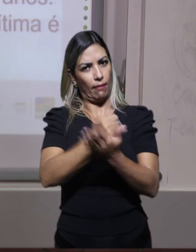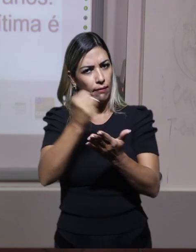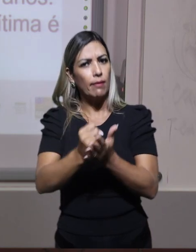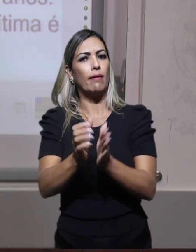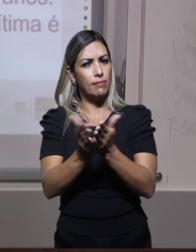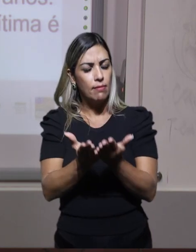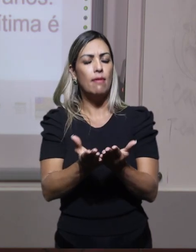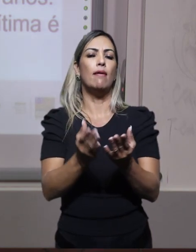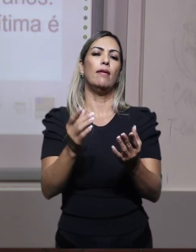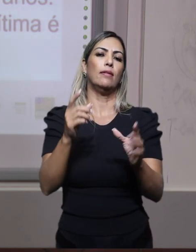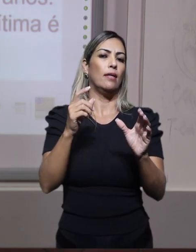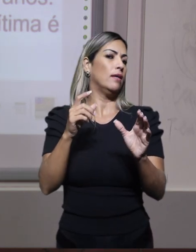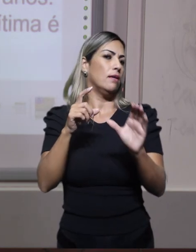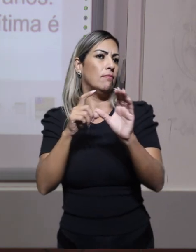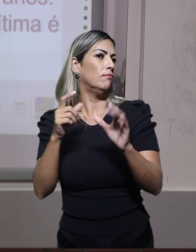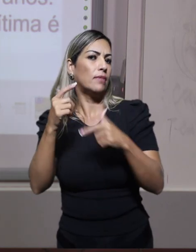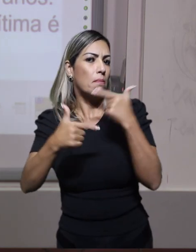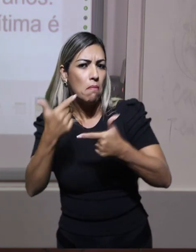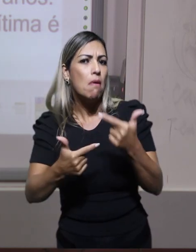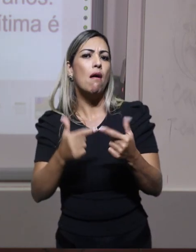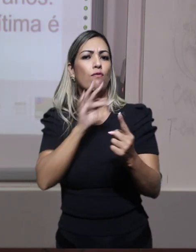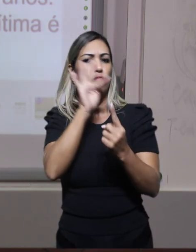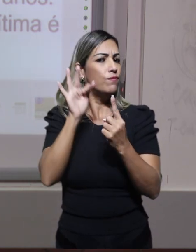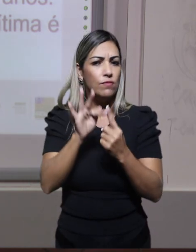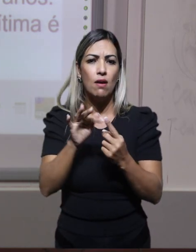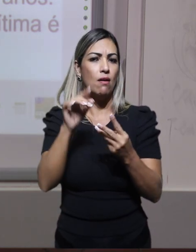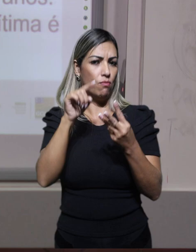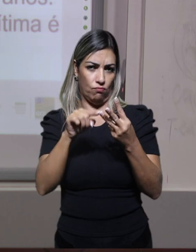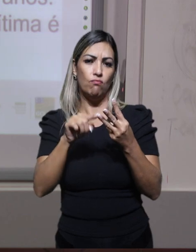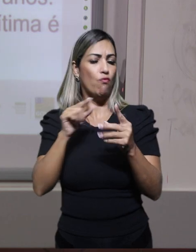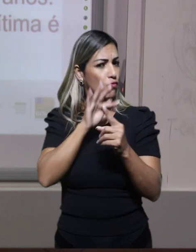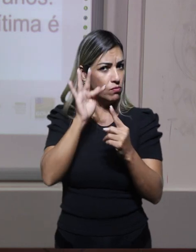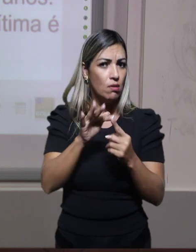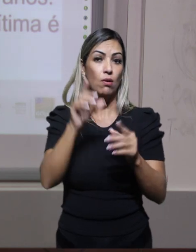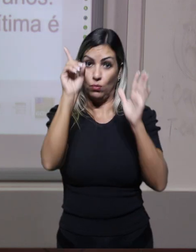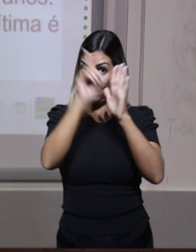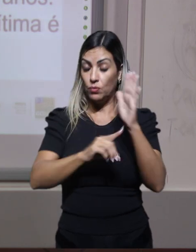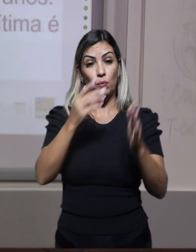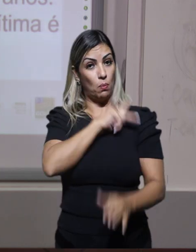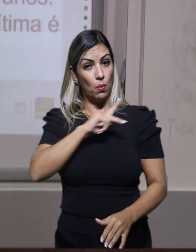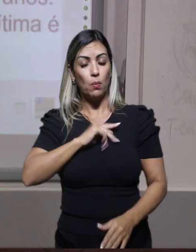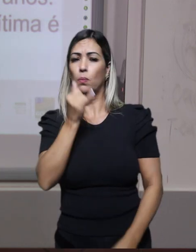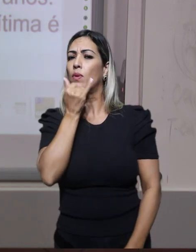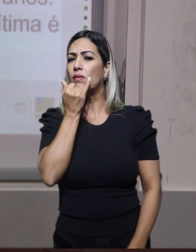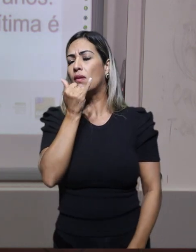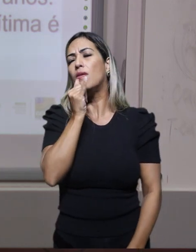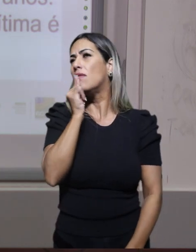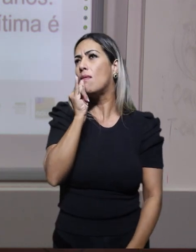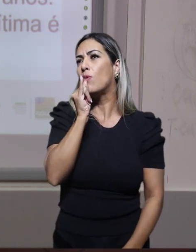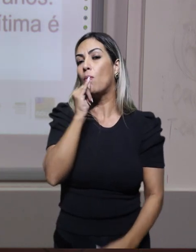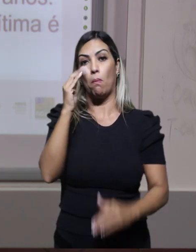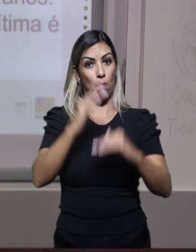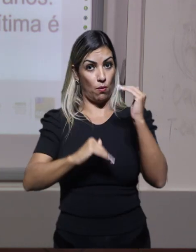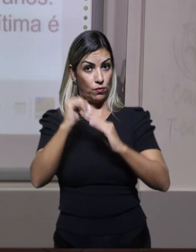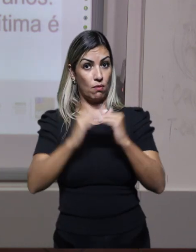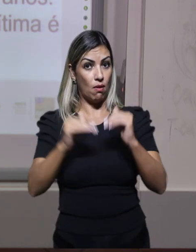Cargo ou função. Cargo é uma relação de direito público. Por exemplo, um profissional da